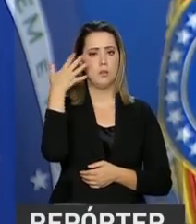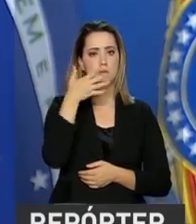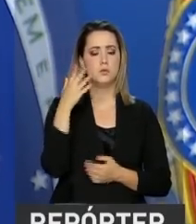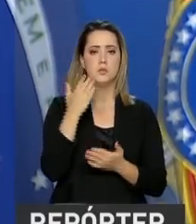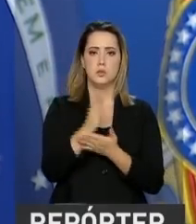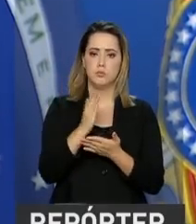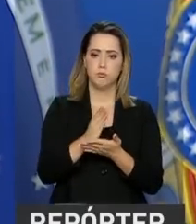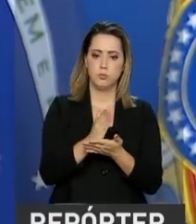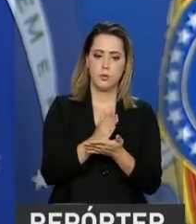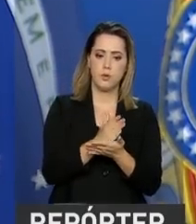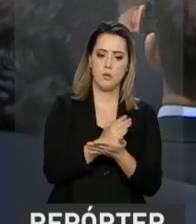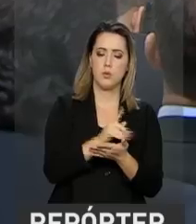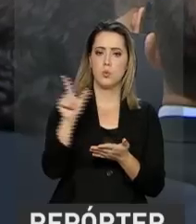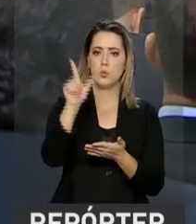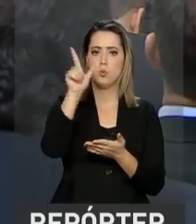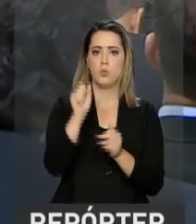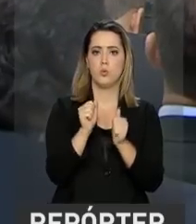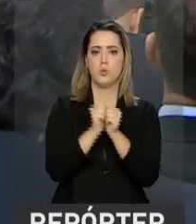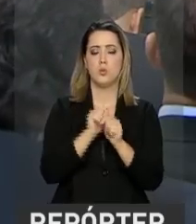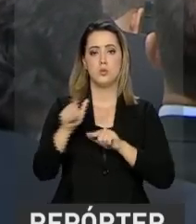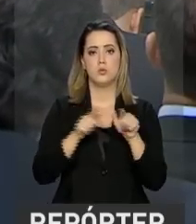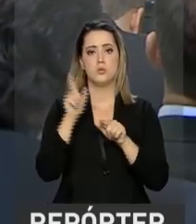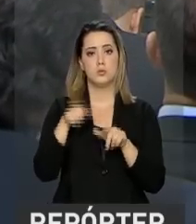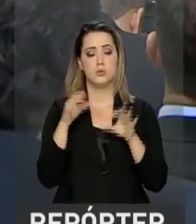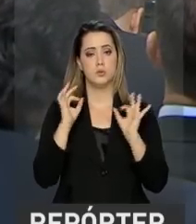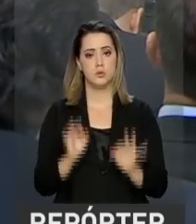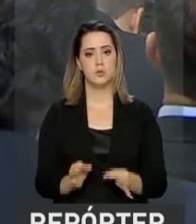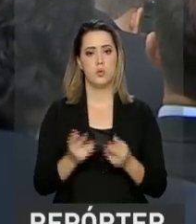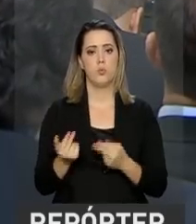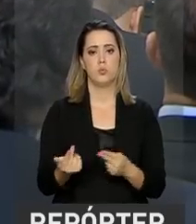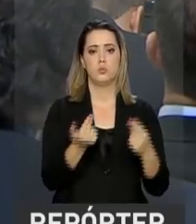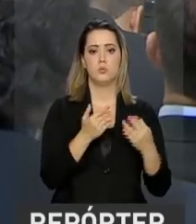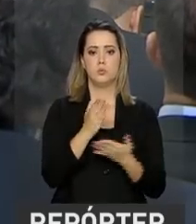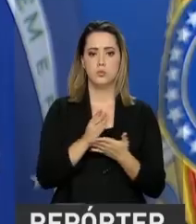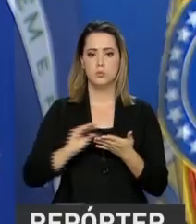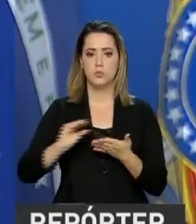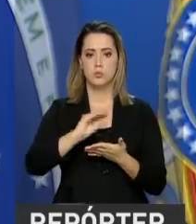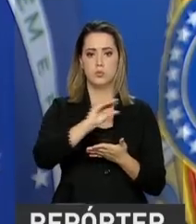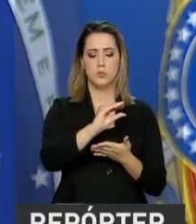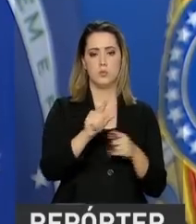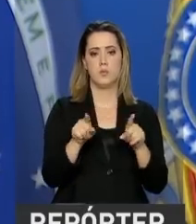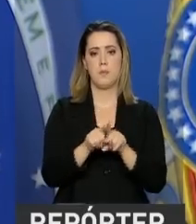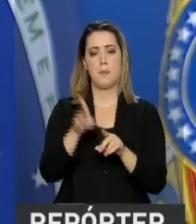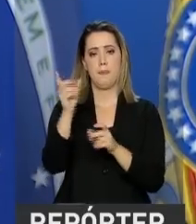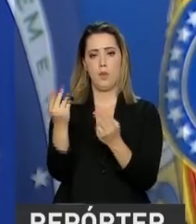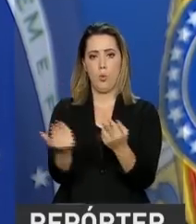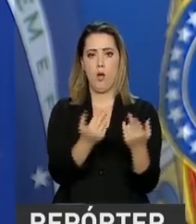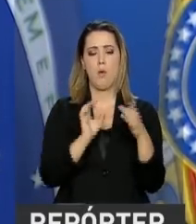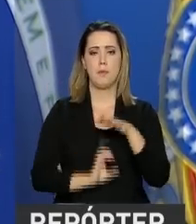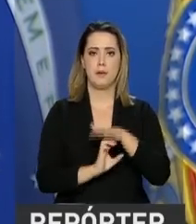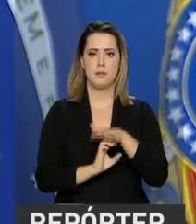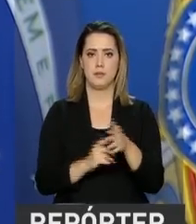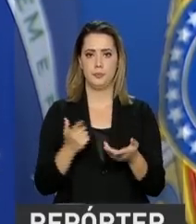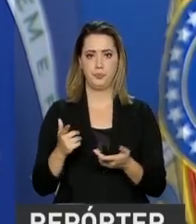lucros do fundo com os trabalhadores é uma medida de justiça e se assemelha com a distribuição dos lucros entre os funcionários de uma